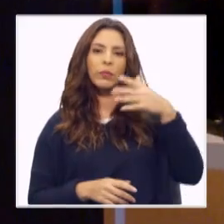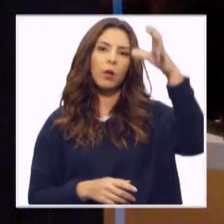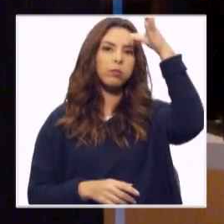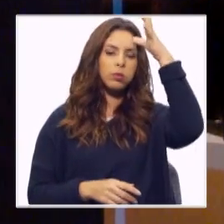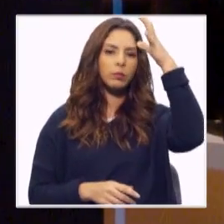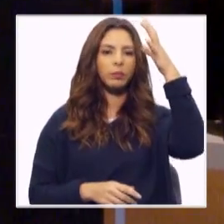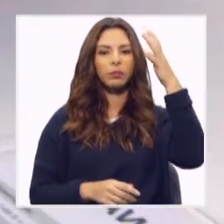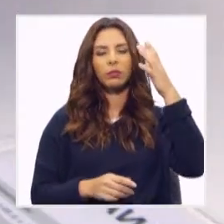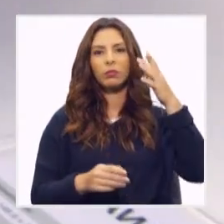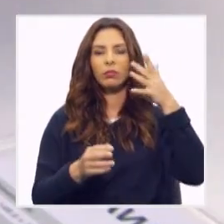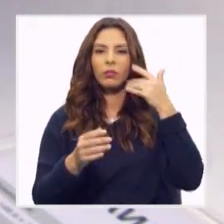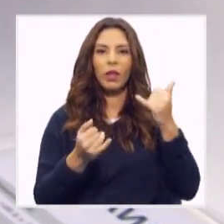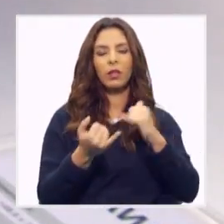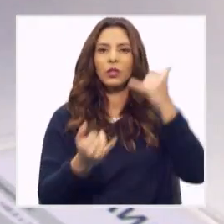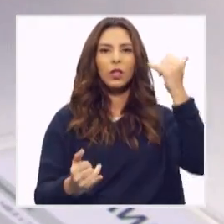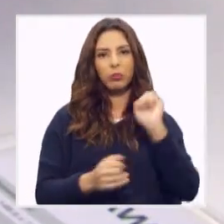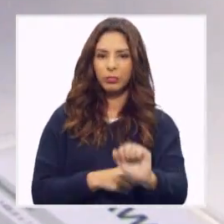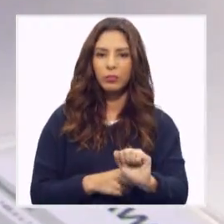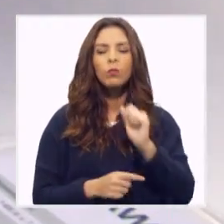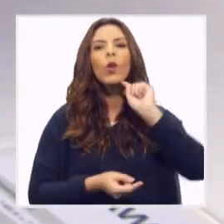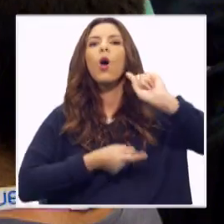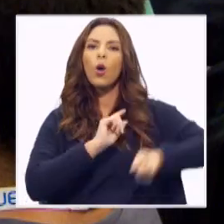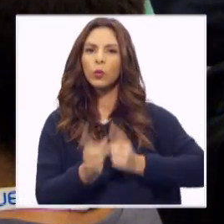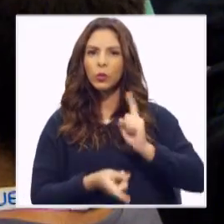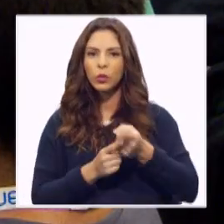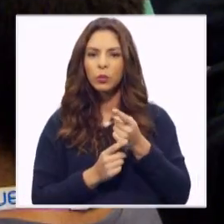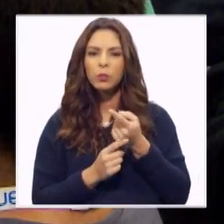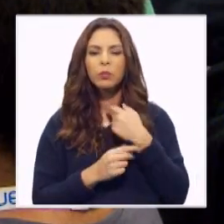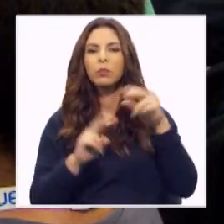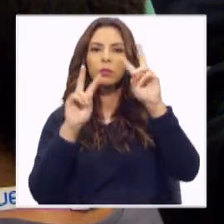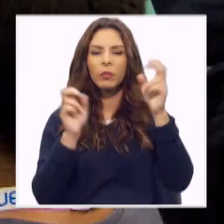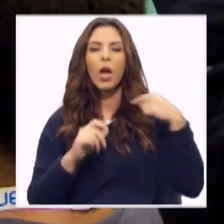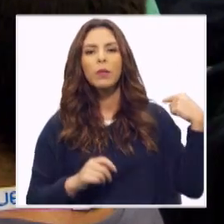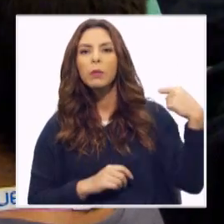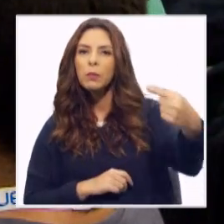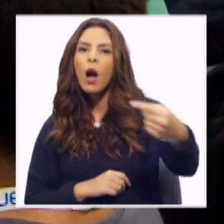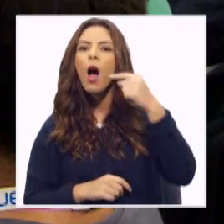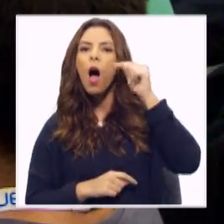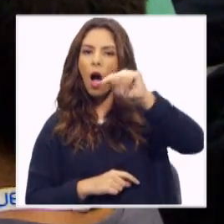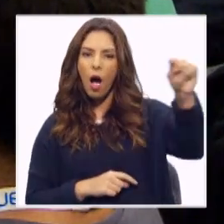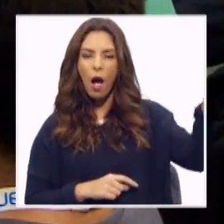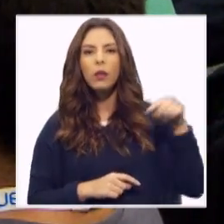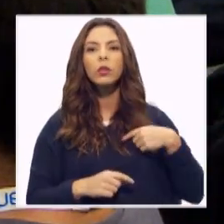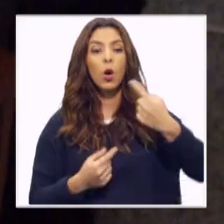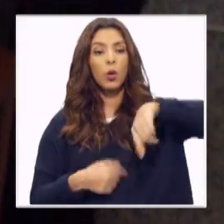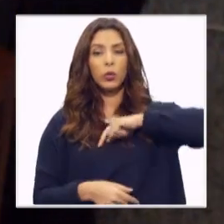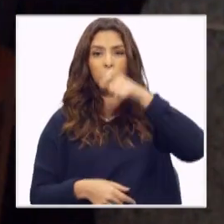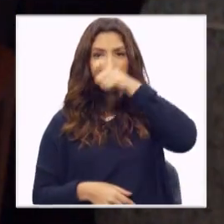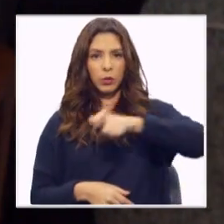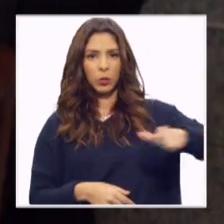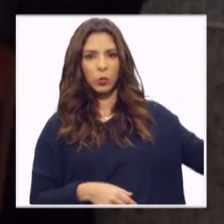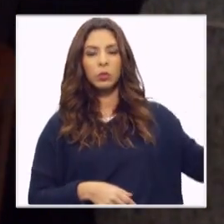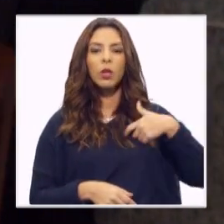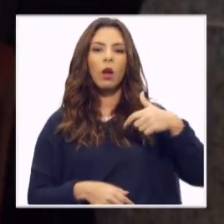Inteligência artificial. Nem todos sabem o que é e para que serve, mas está cada vez mais presente no nosso dia-a-dia. À partida, nós